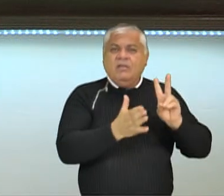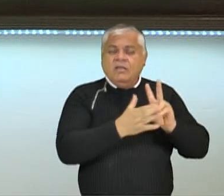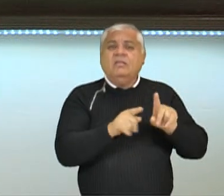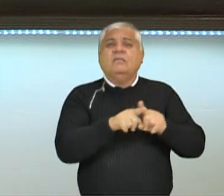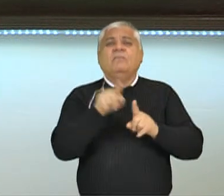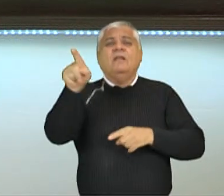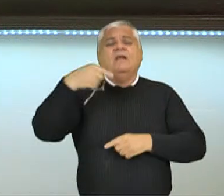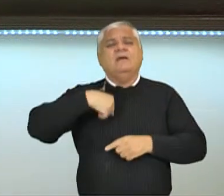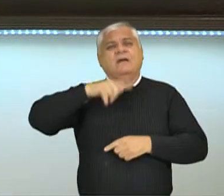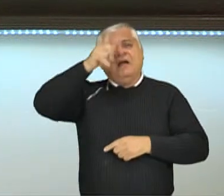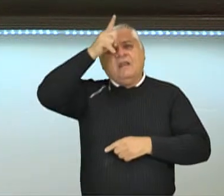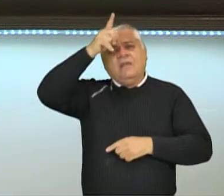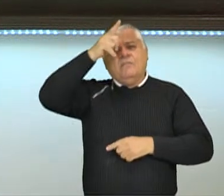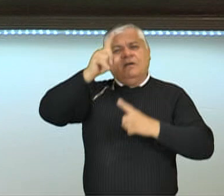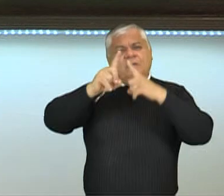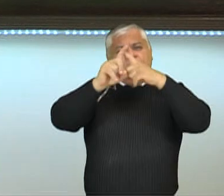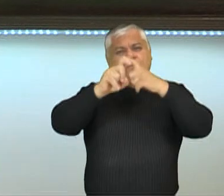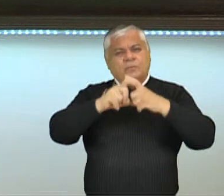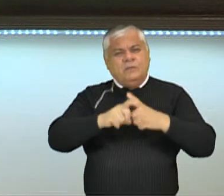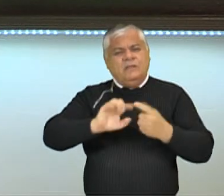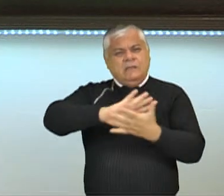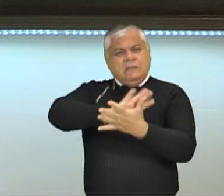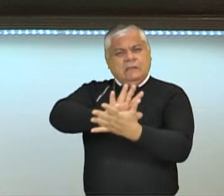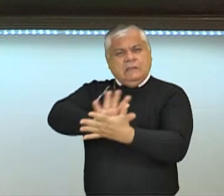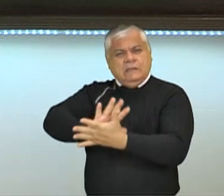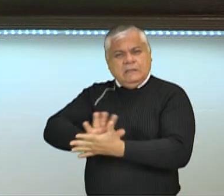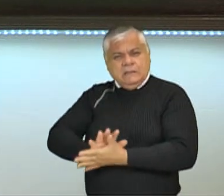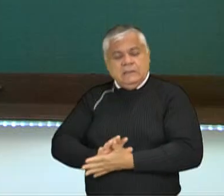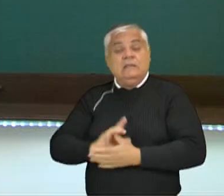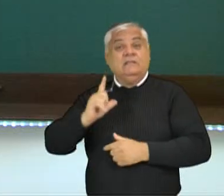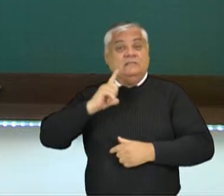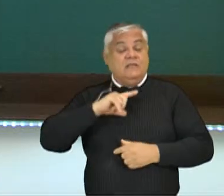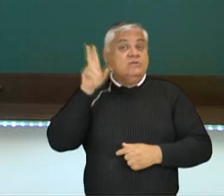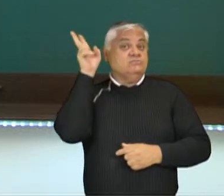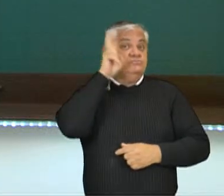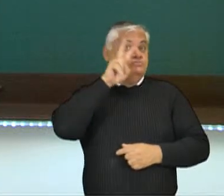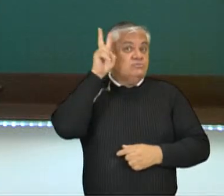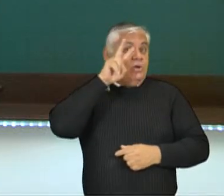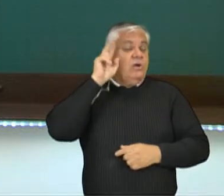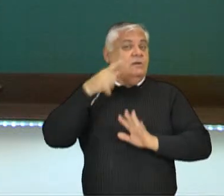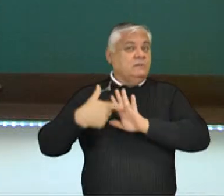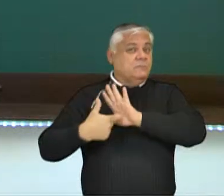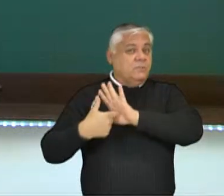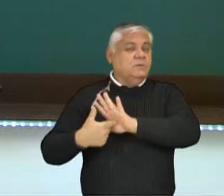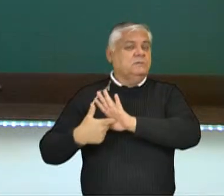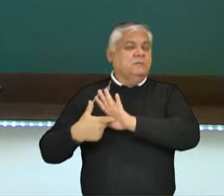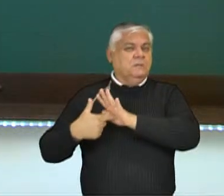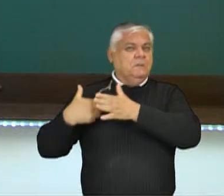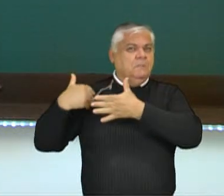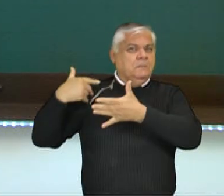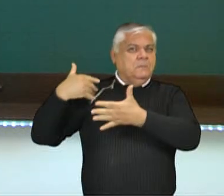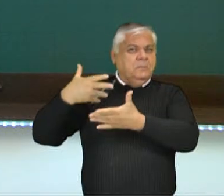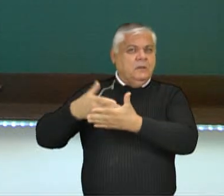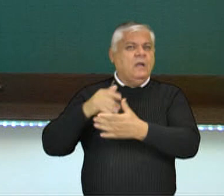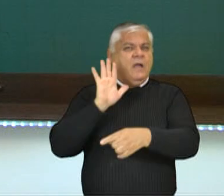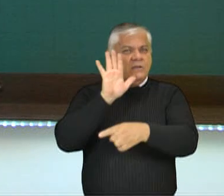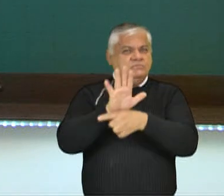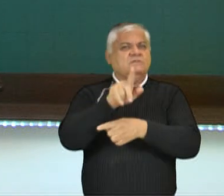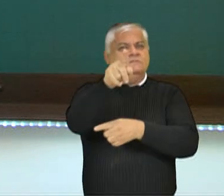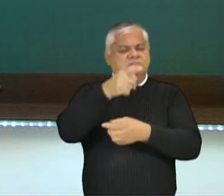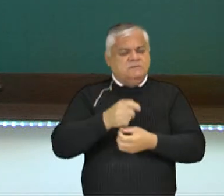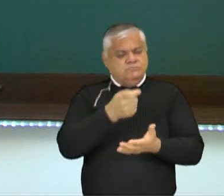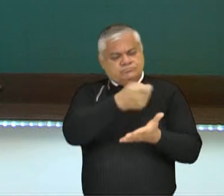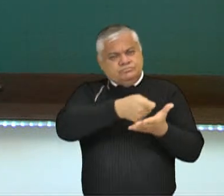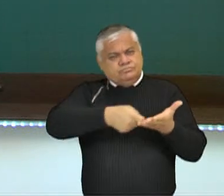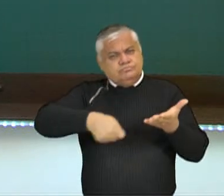Alemanha nazista. Né, temos alguns fatos históricos aí, né, que podem ajudar vocês a construir